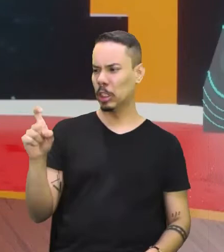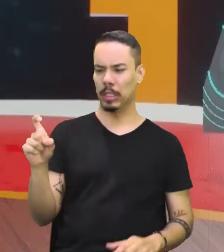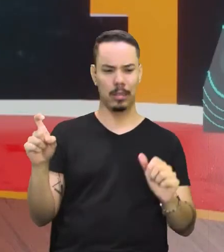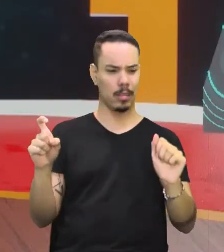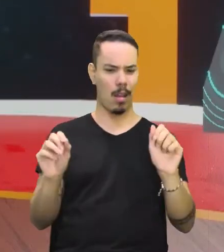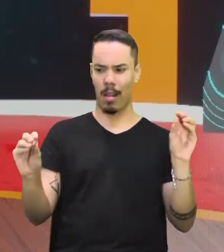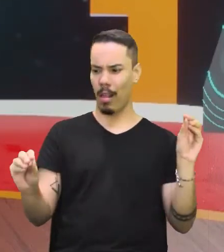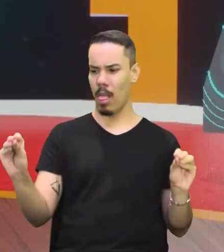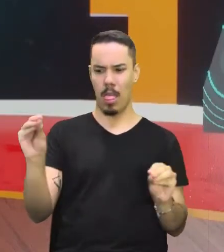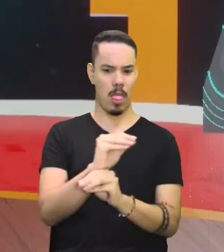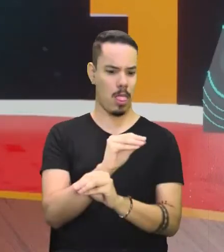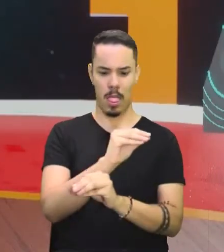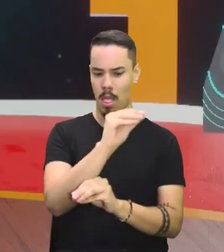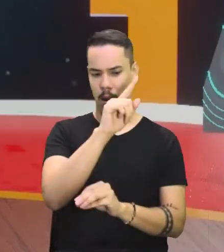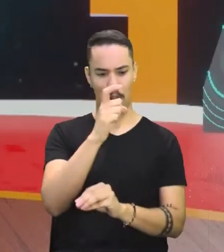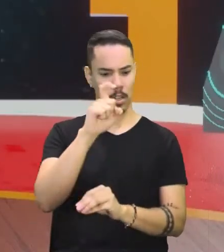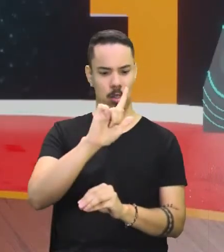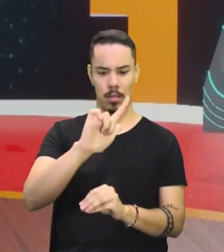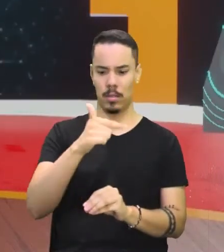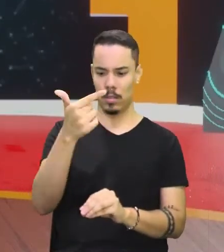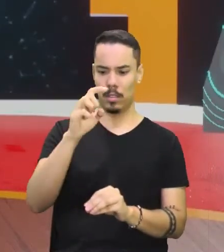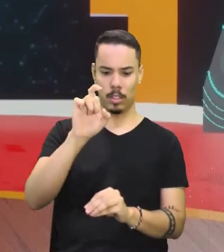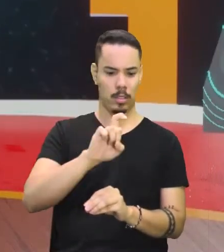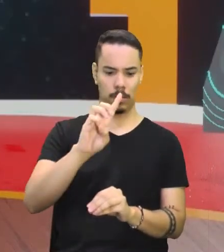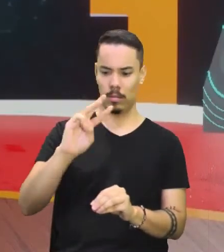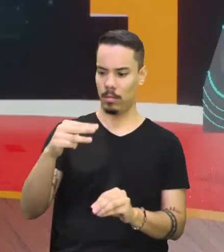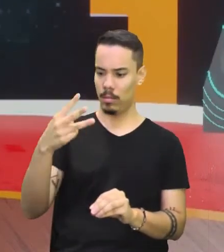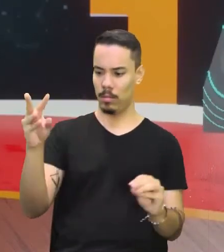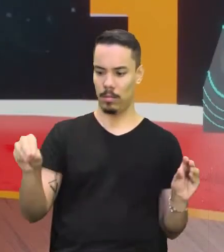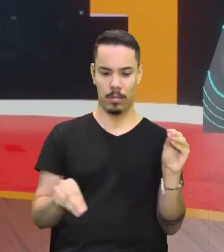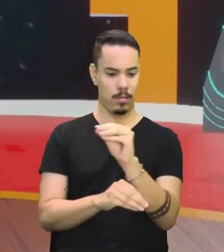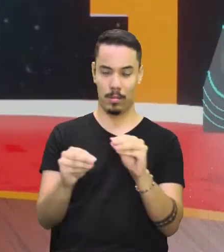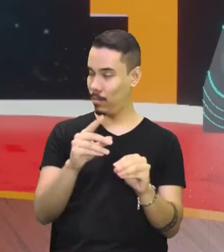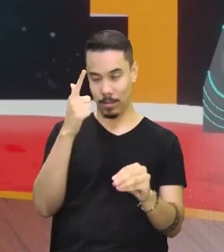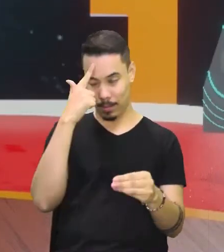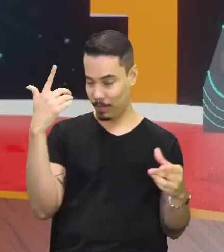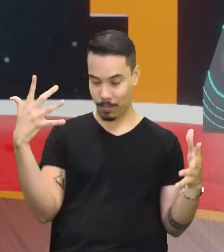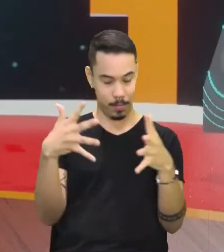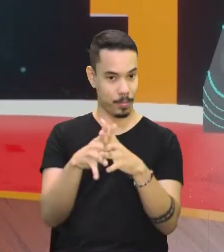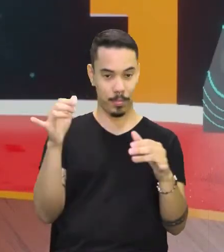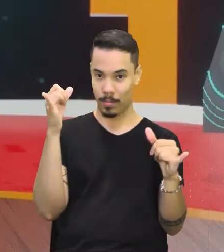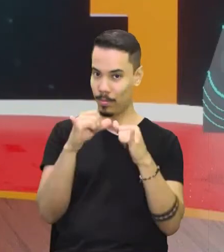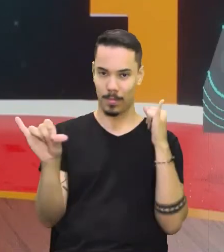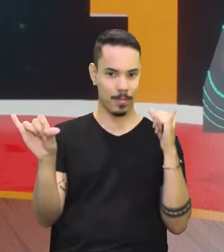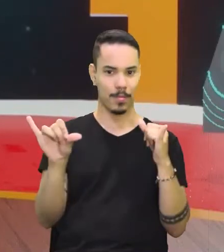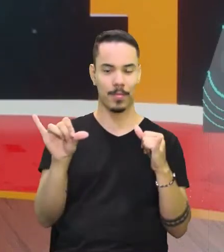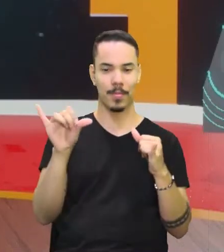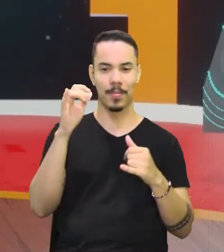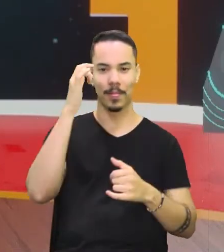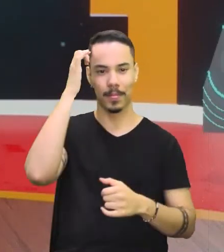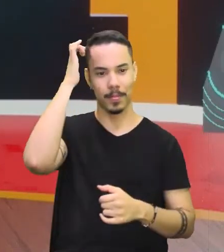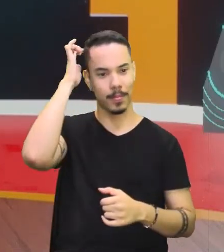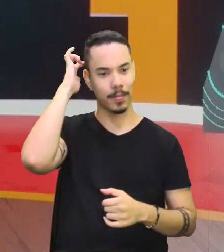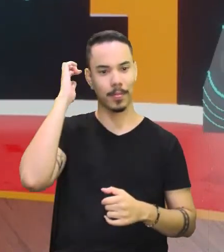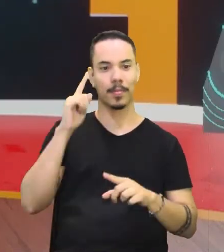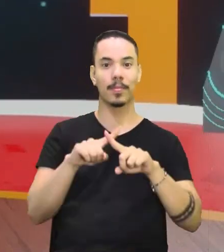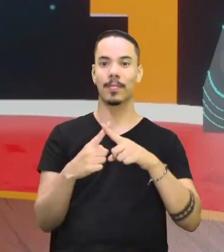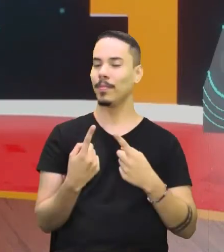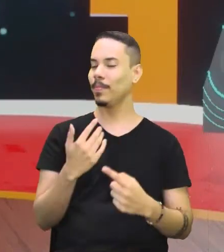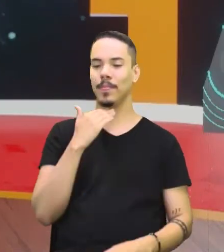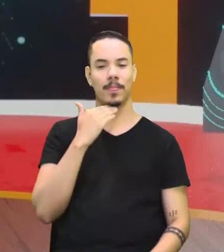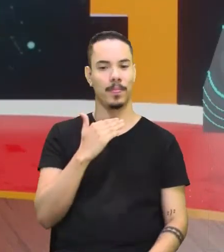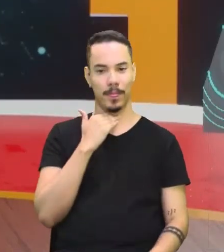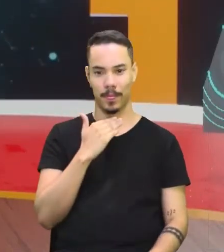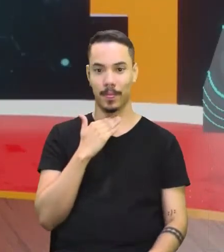cá, e b para cá, e x elevado ao cubo, x elevado ao quadrado, e a galera Não, mas para quem... Mas não adianta. Para